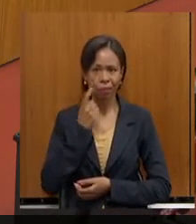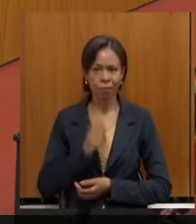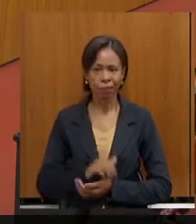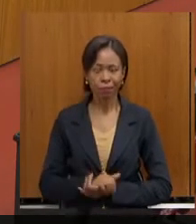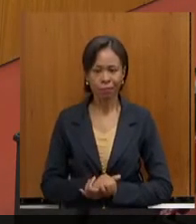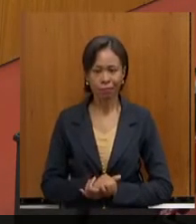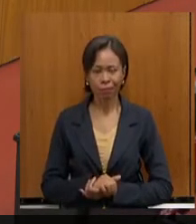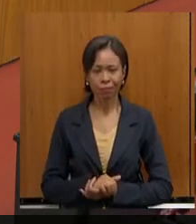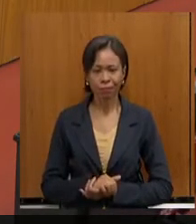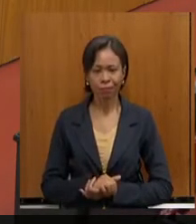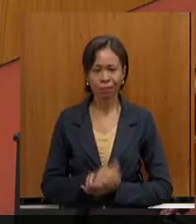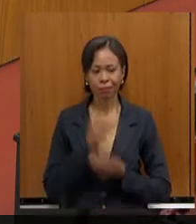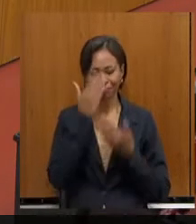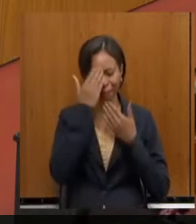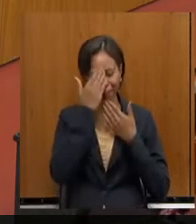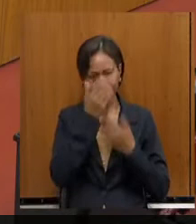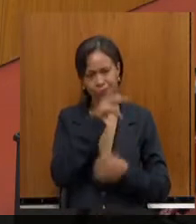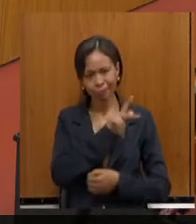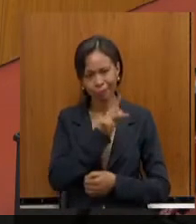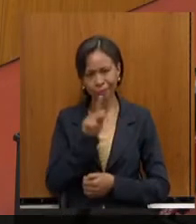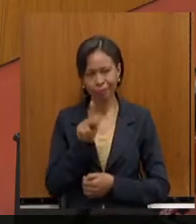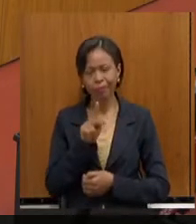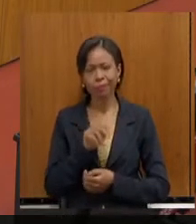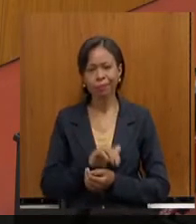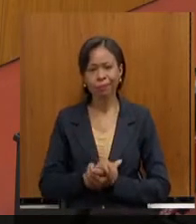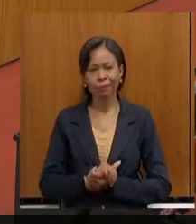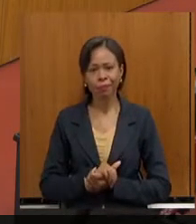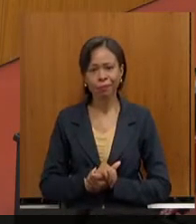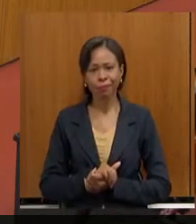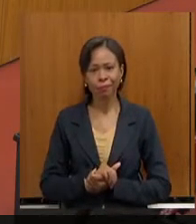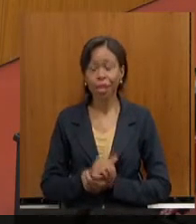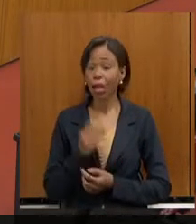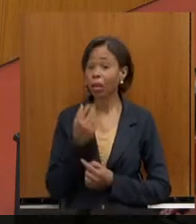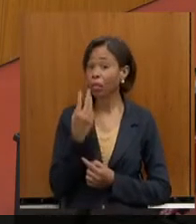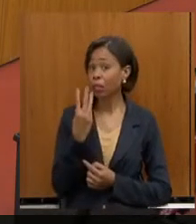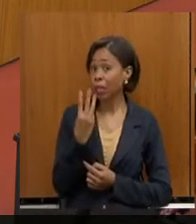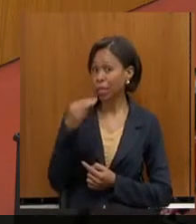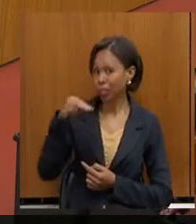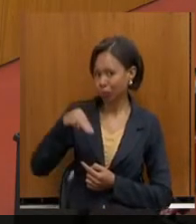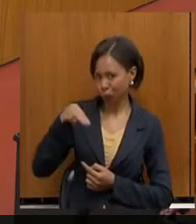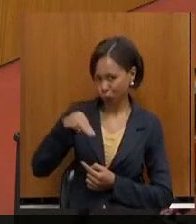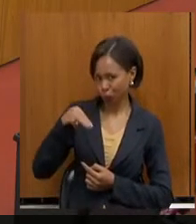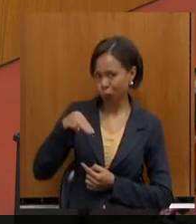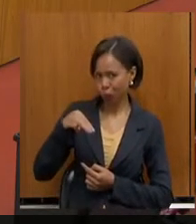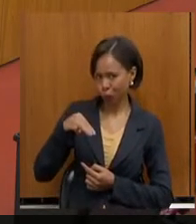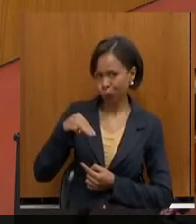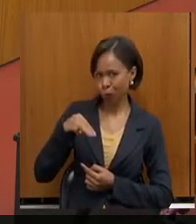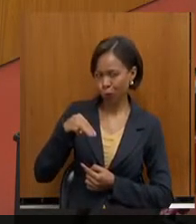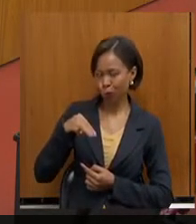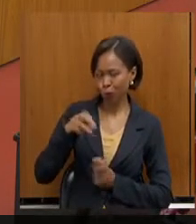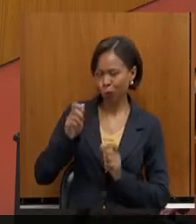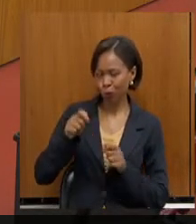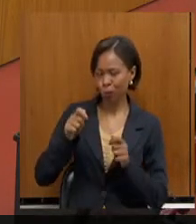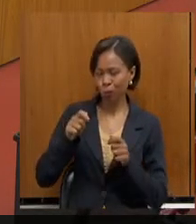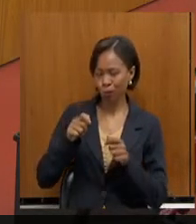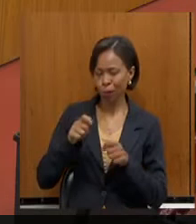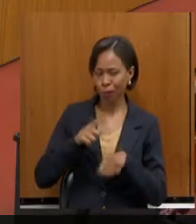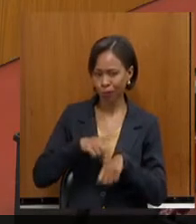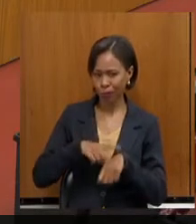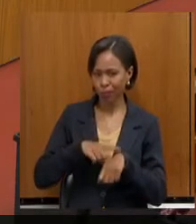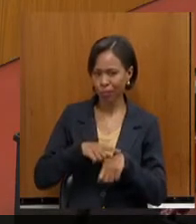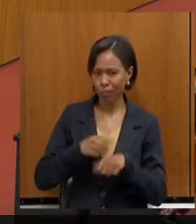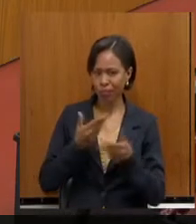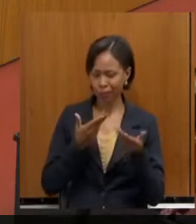obrigado senhor presidente eu me por três minutos tanta que todos vossa excelência usou somente dois minutos do tempo